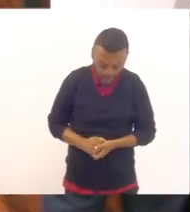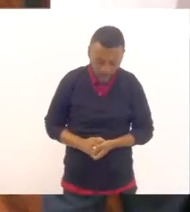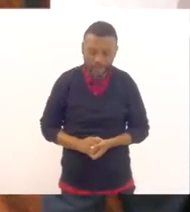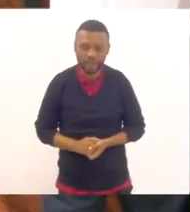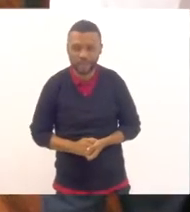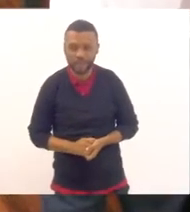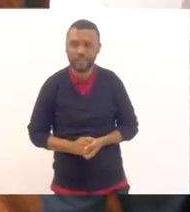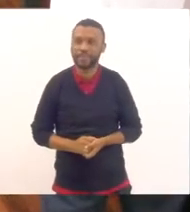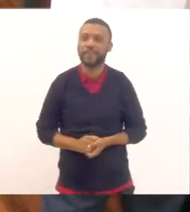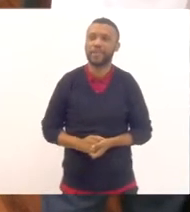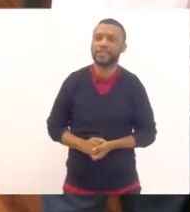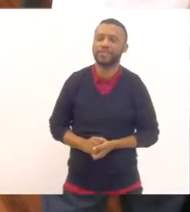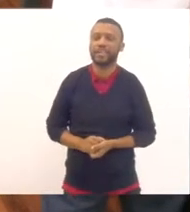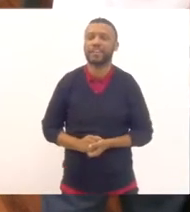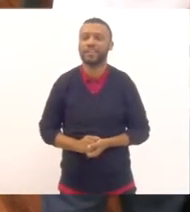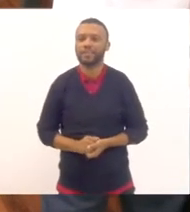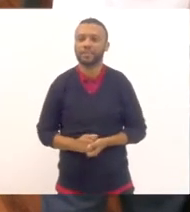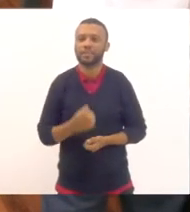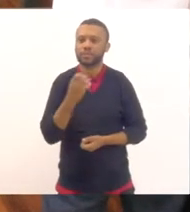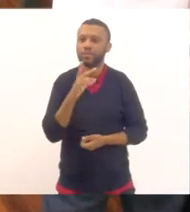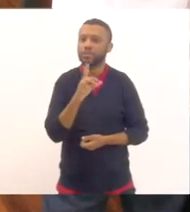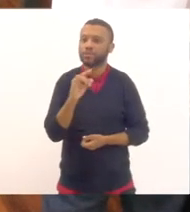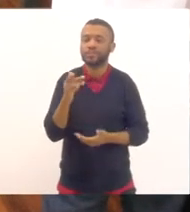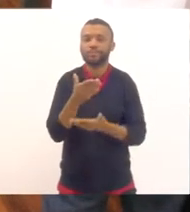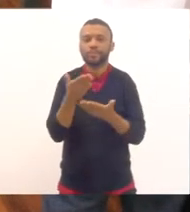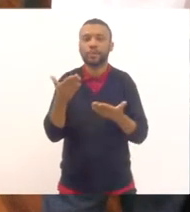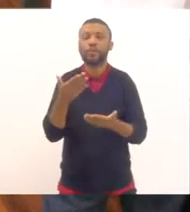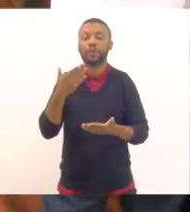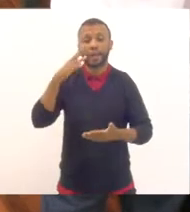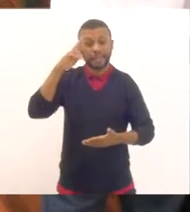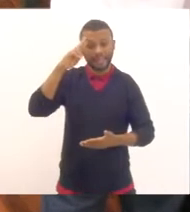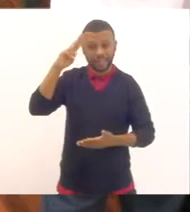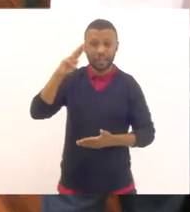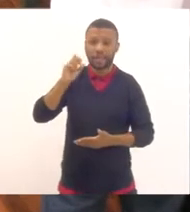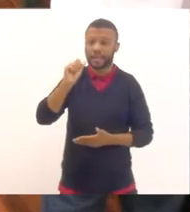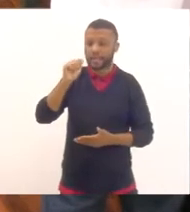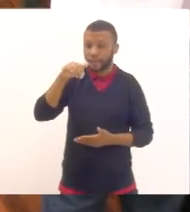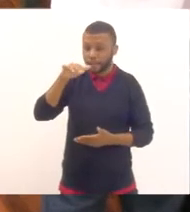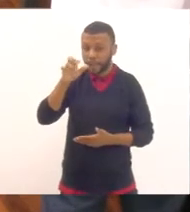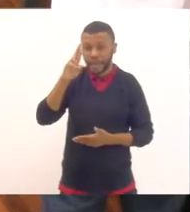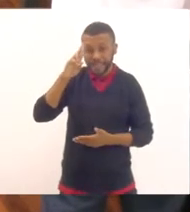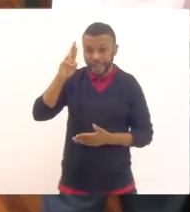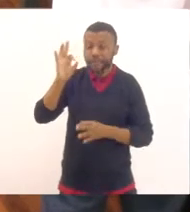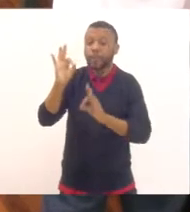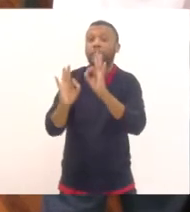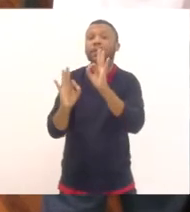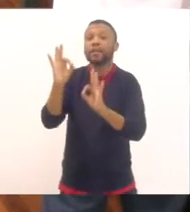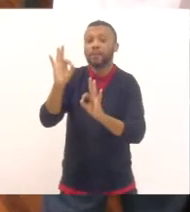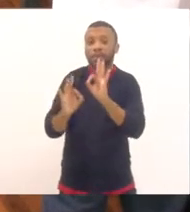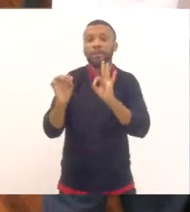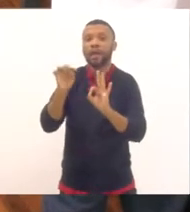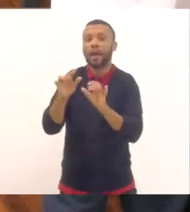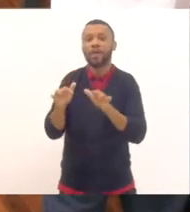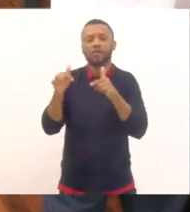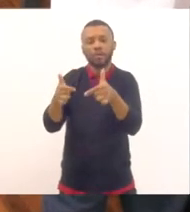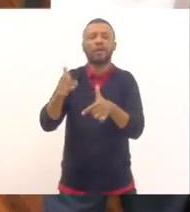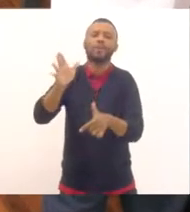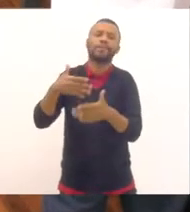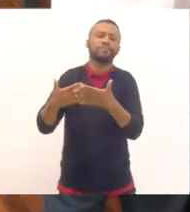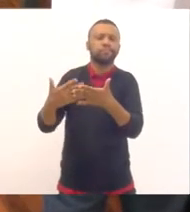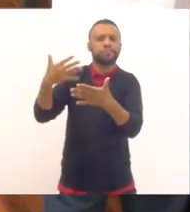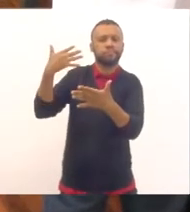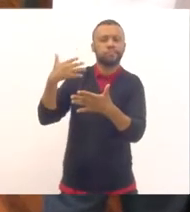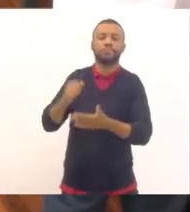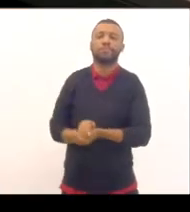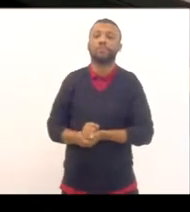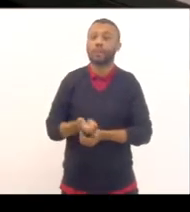e é bom dia a todos é o Aterro de coral Samia chefe do planejamento essa operação ela já existia